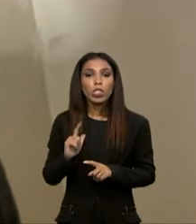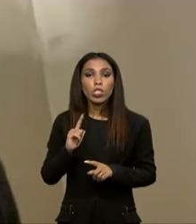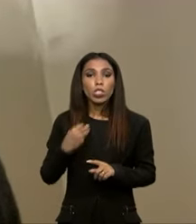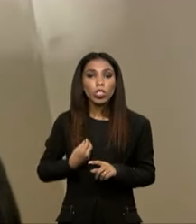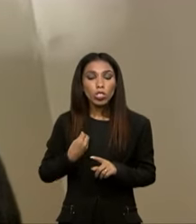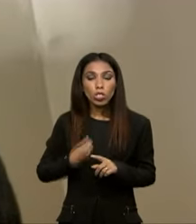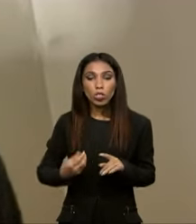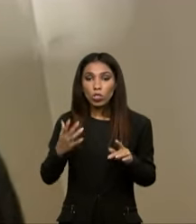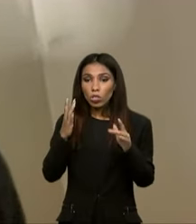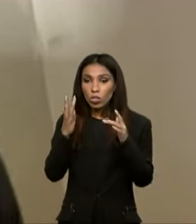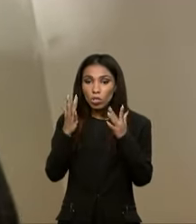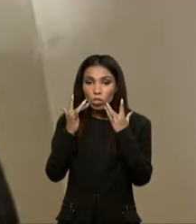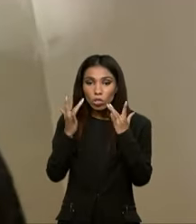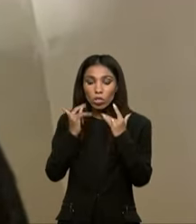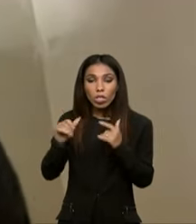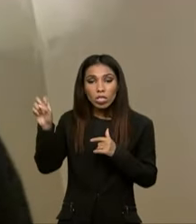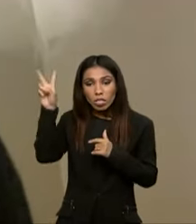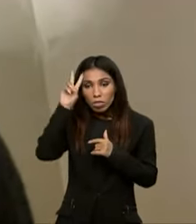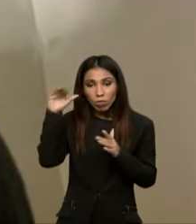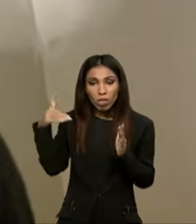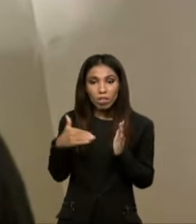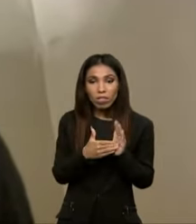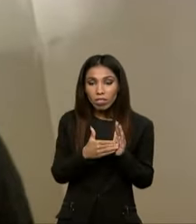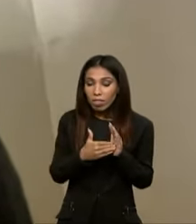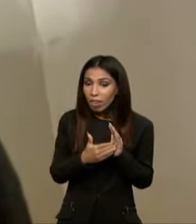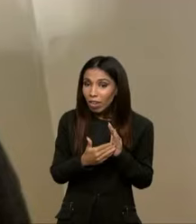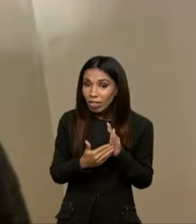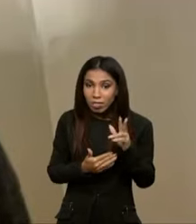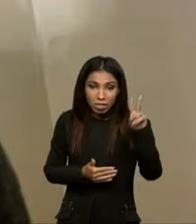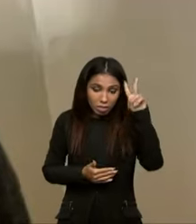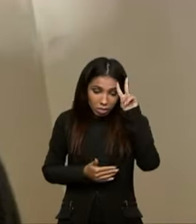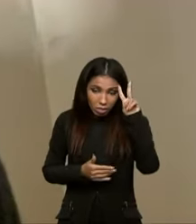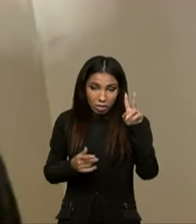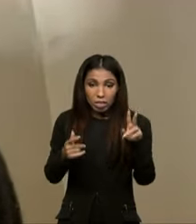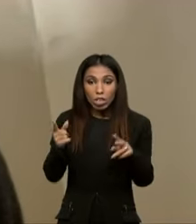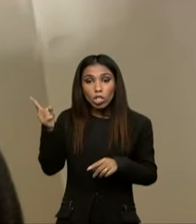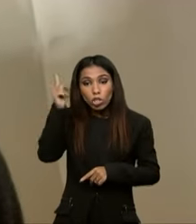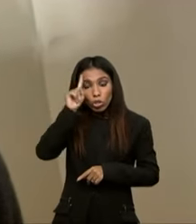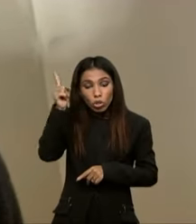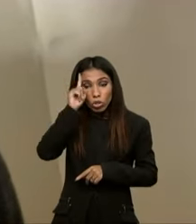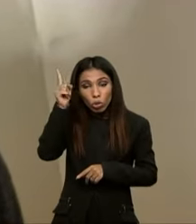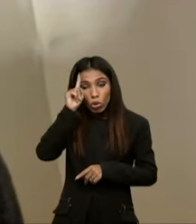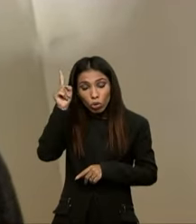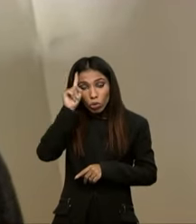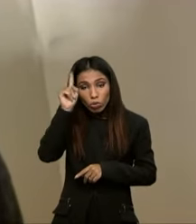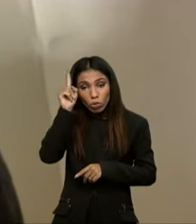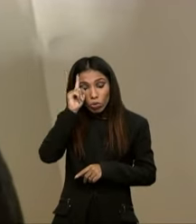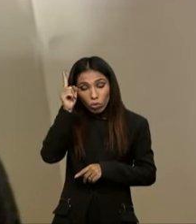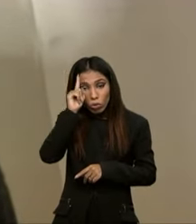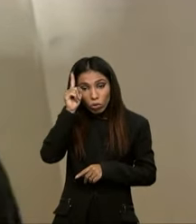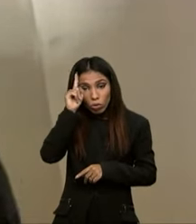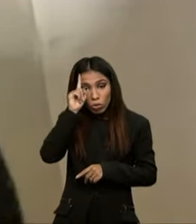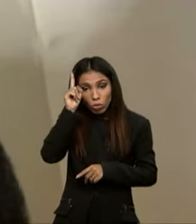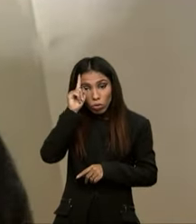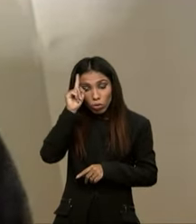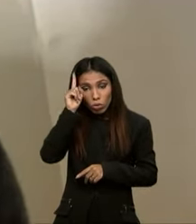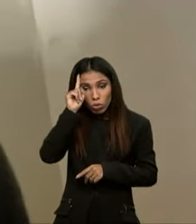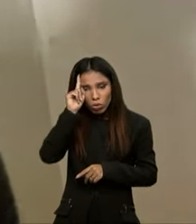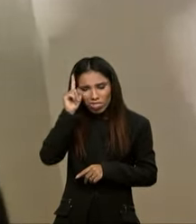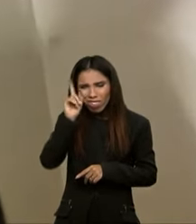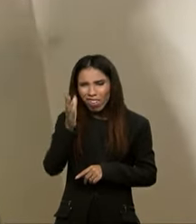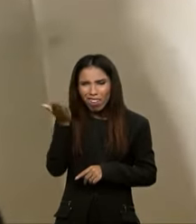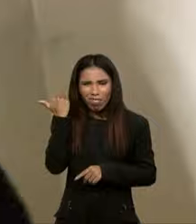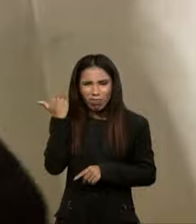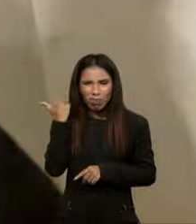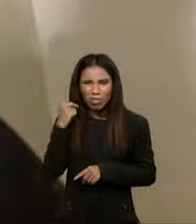de segunda a segunda. A gente apresentava Tom na Fazenda todos os dias. Ai, que delícia! Nós estávamos no meio. Era foda.